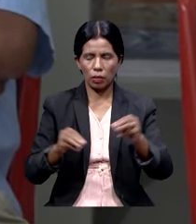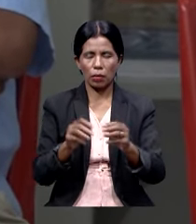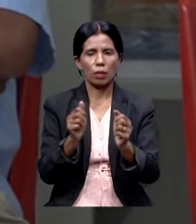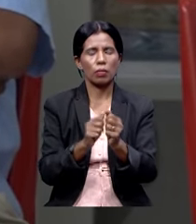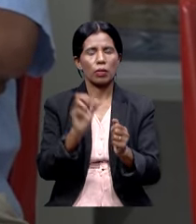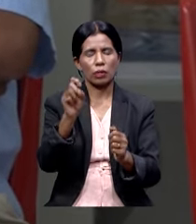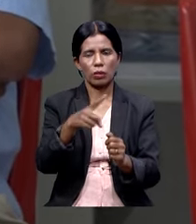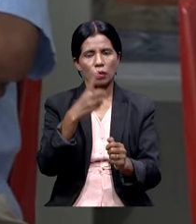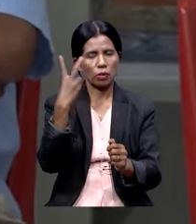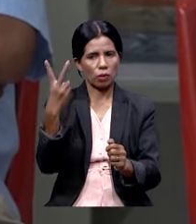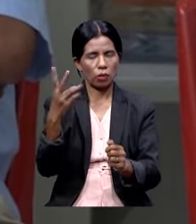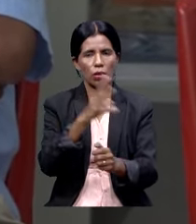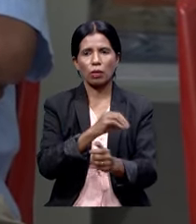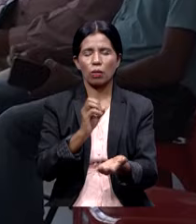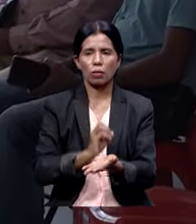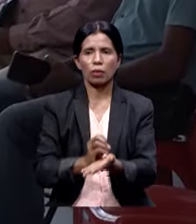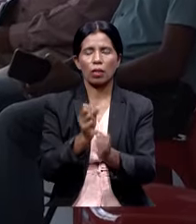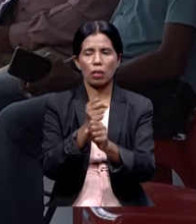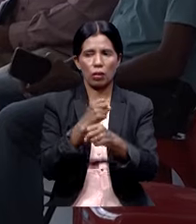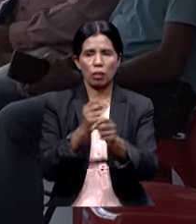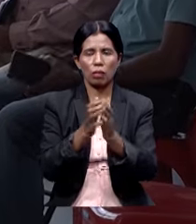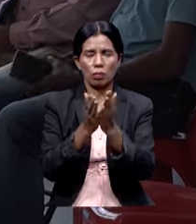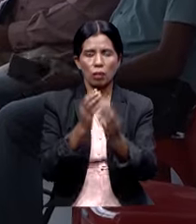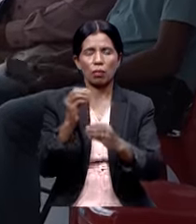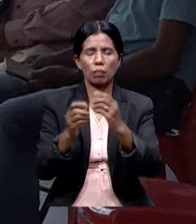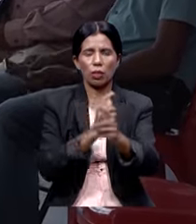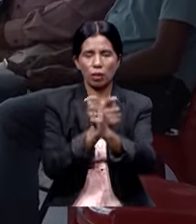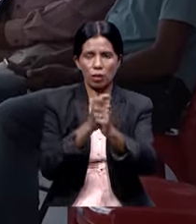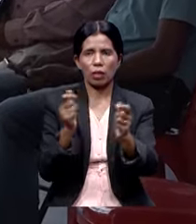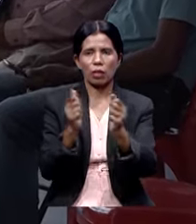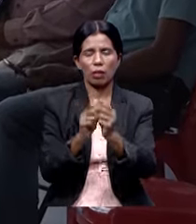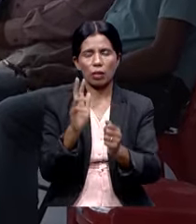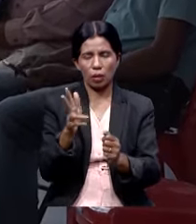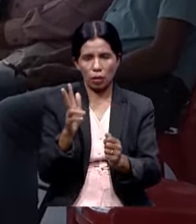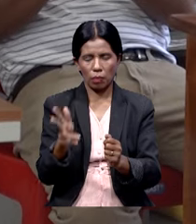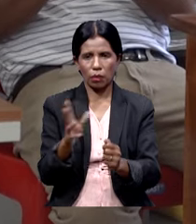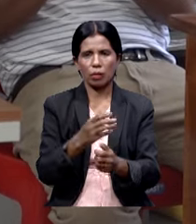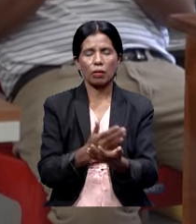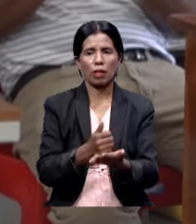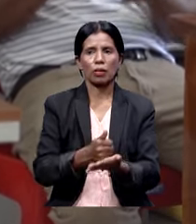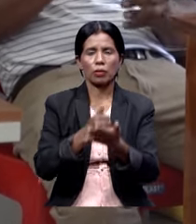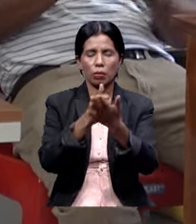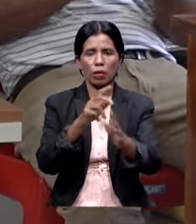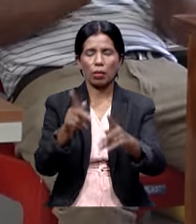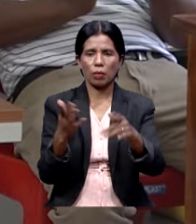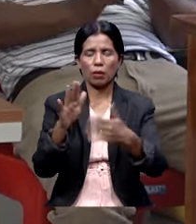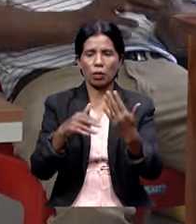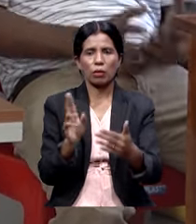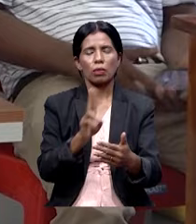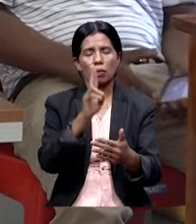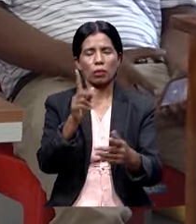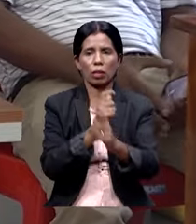no Mostra EOA. No produção no livro com a Baliantetun, a Mutu Tolunu Lourdes Sin, onde facilita cidadão Sira tu usa